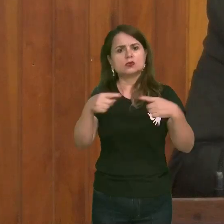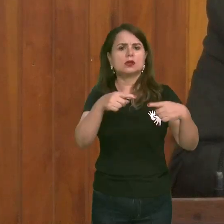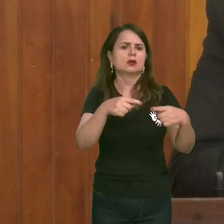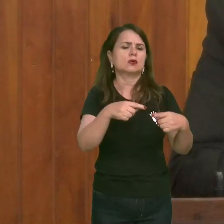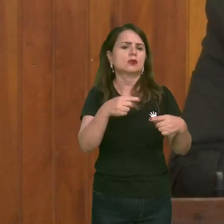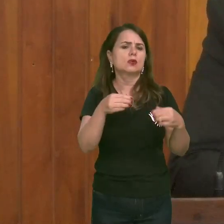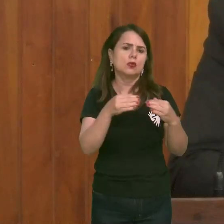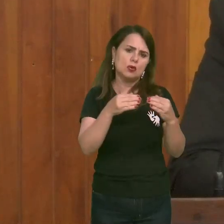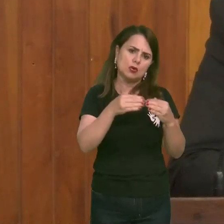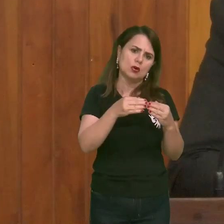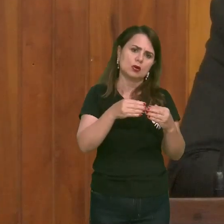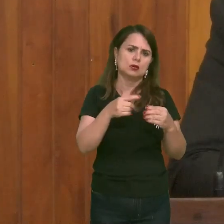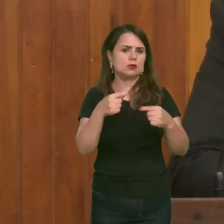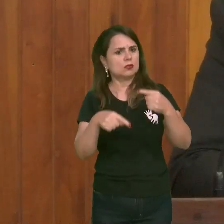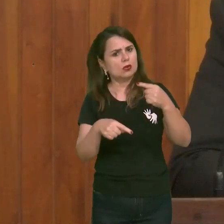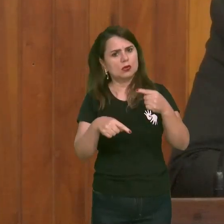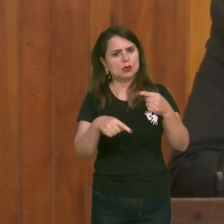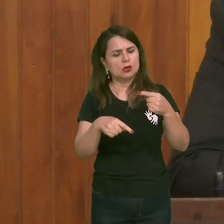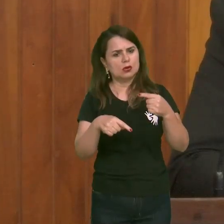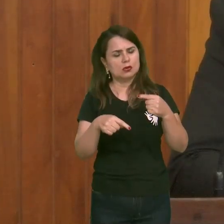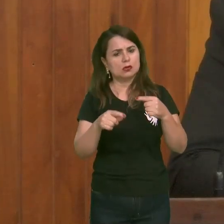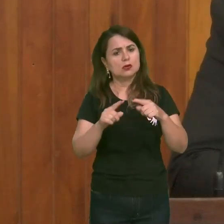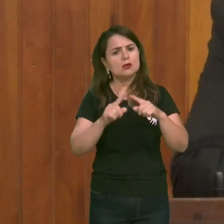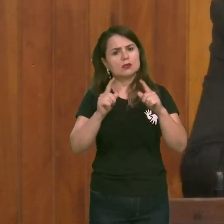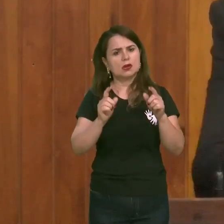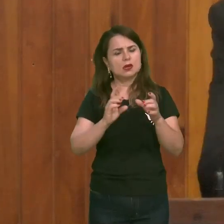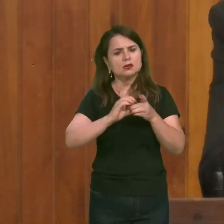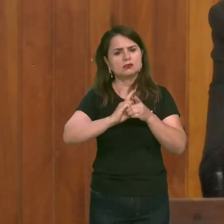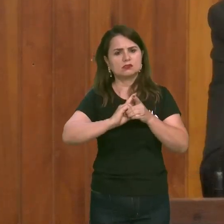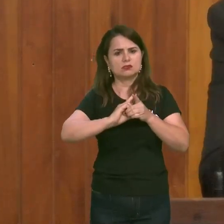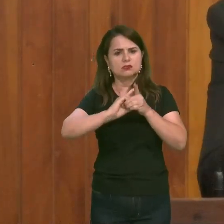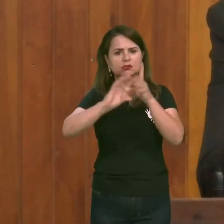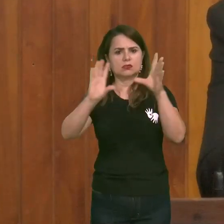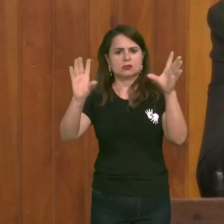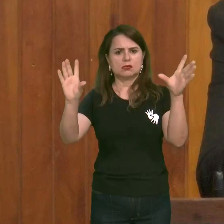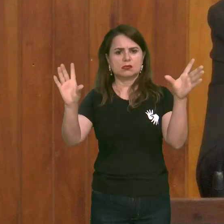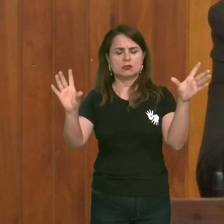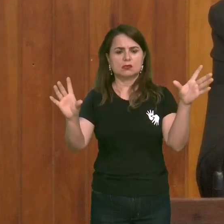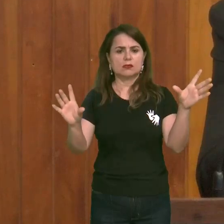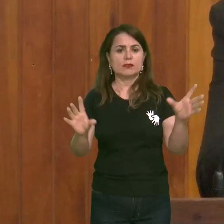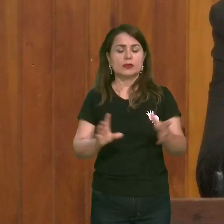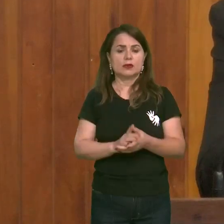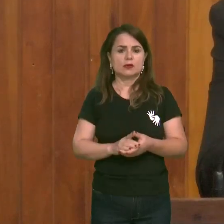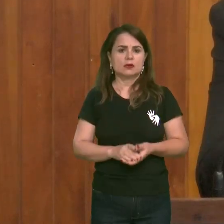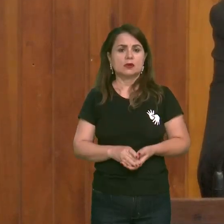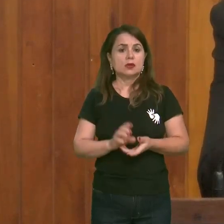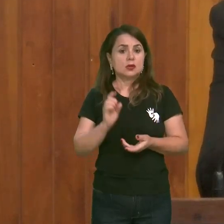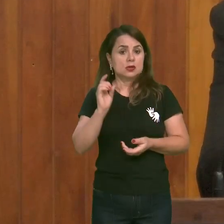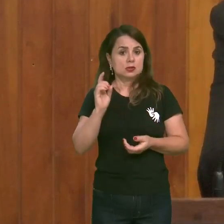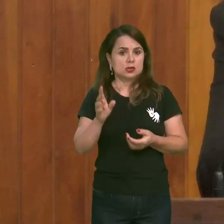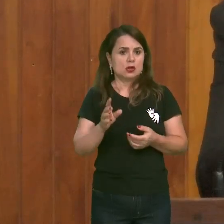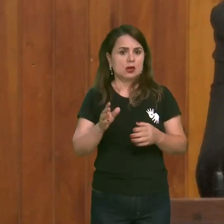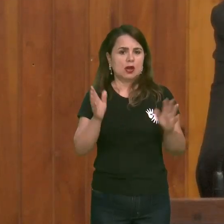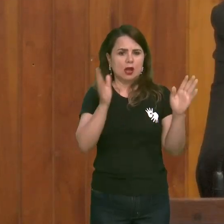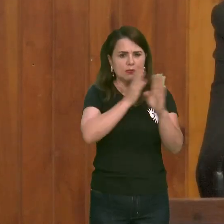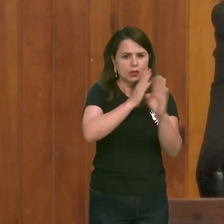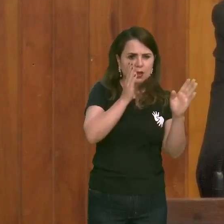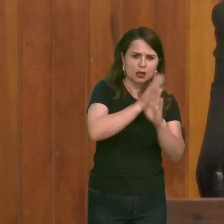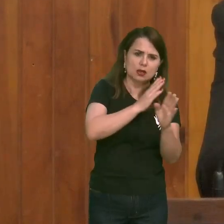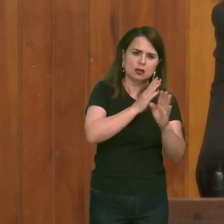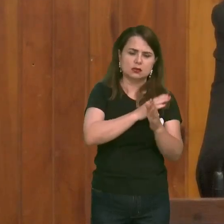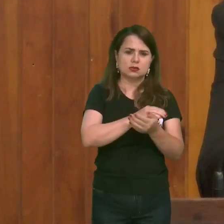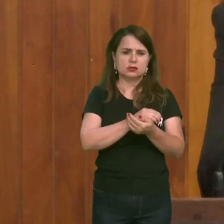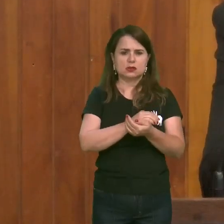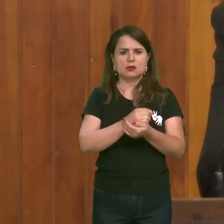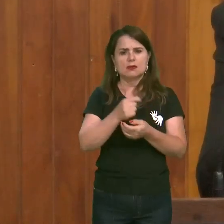isso a democracia livre não ameaças chantagens de